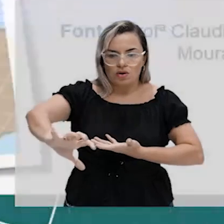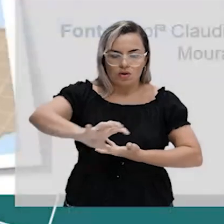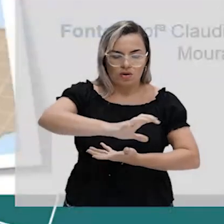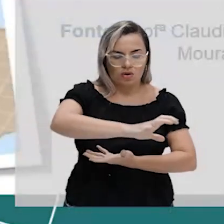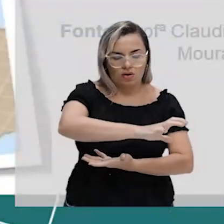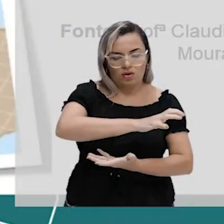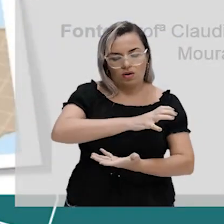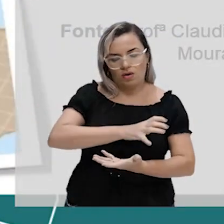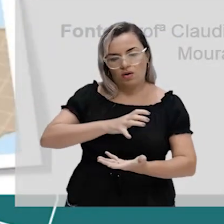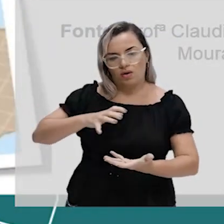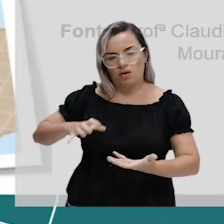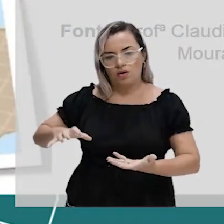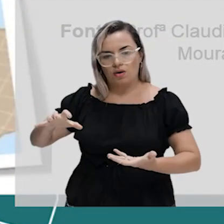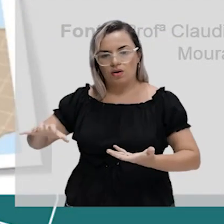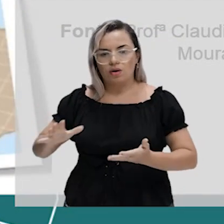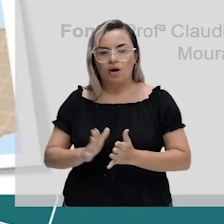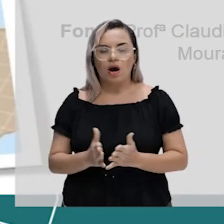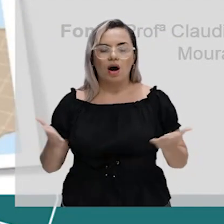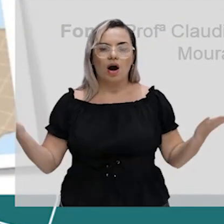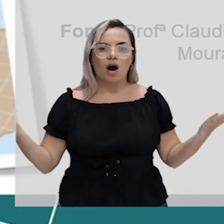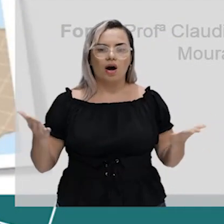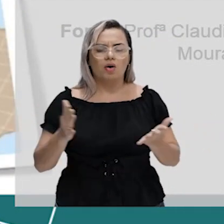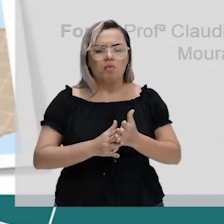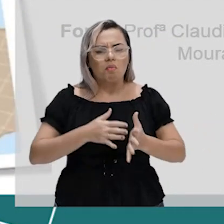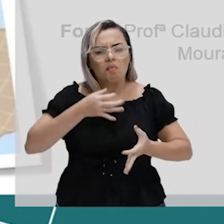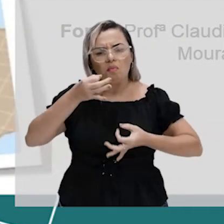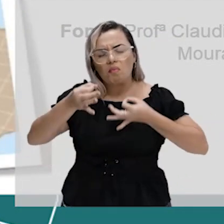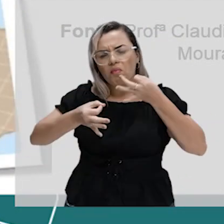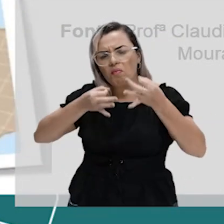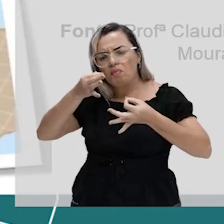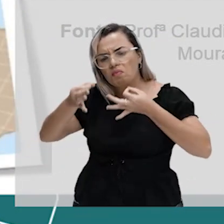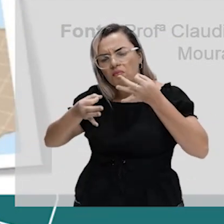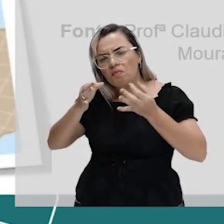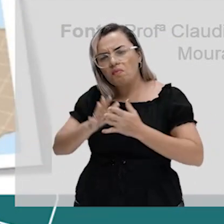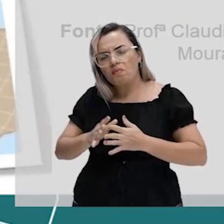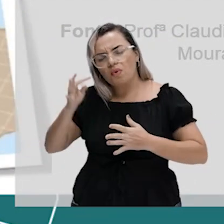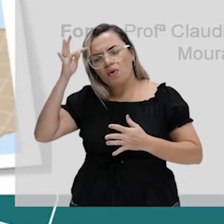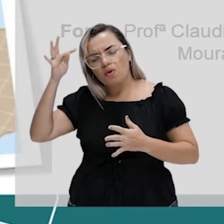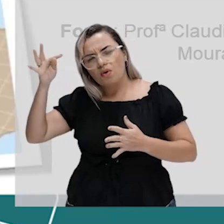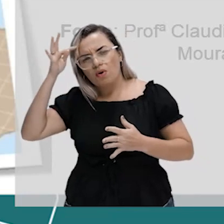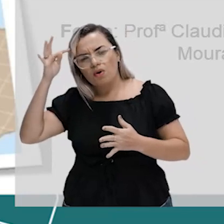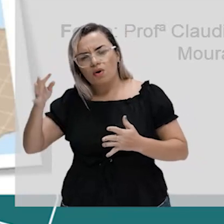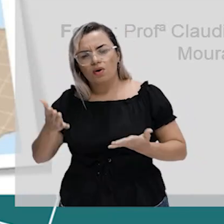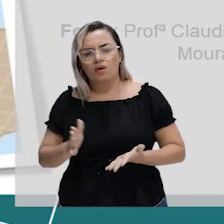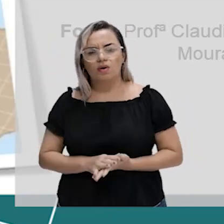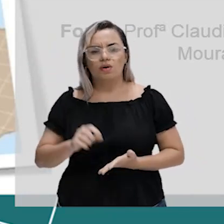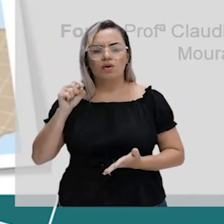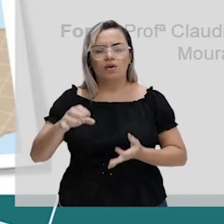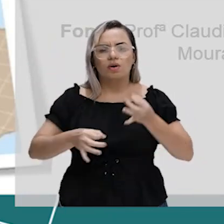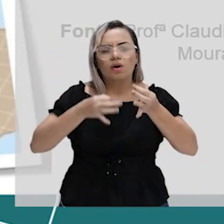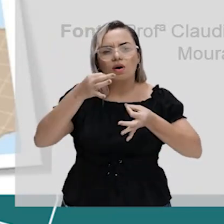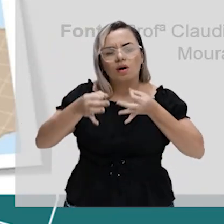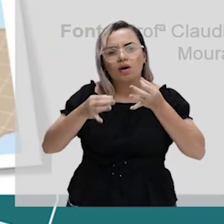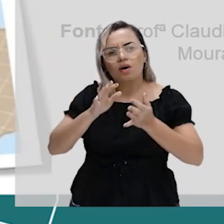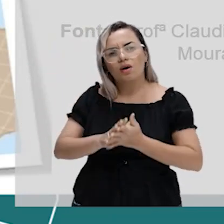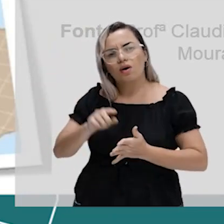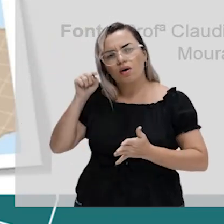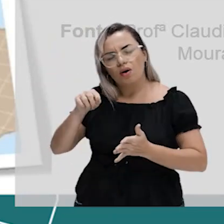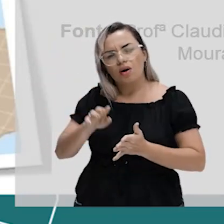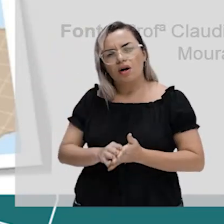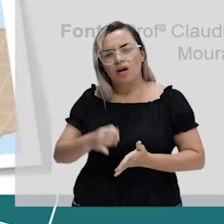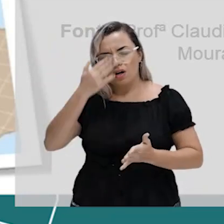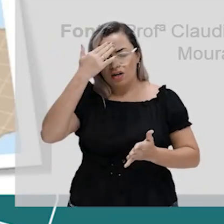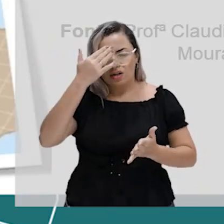tá? Agora, quais são os argumentos a respeito dessa teoria? Quais são os argumentos que são utilizados para